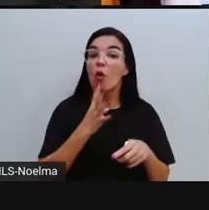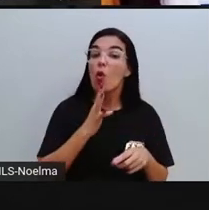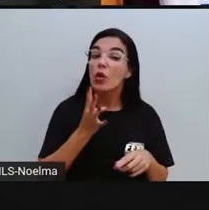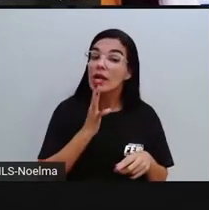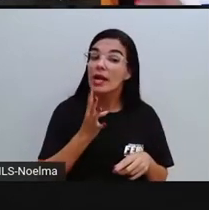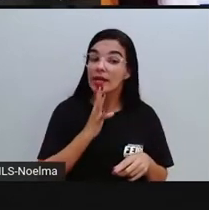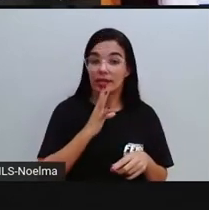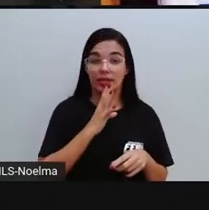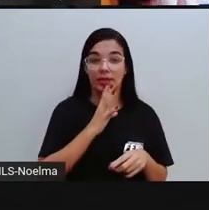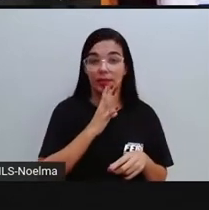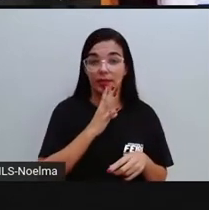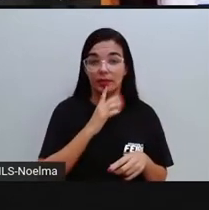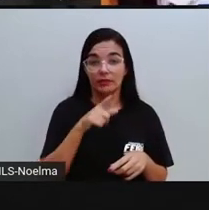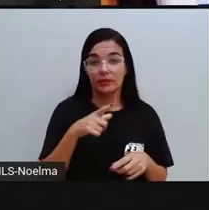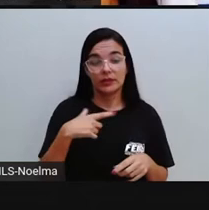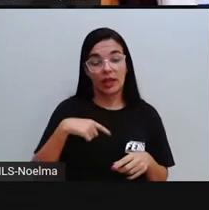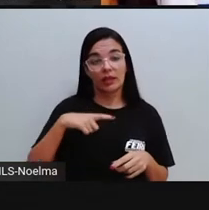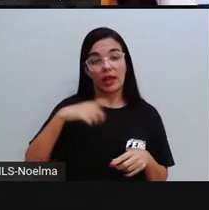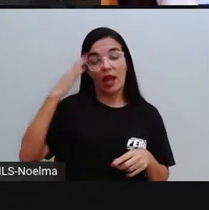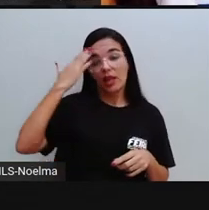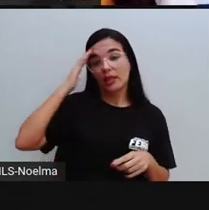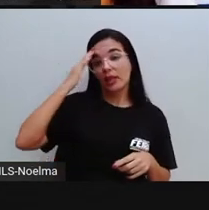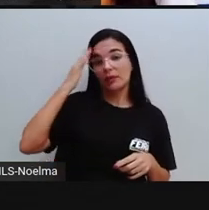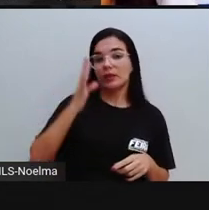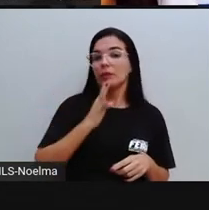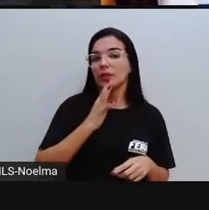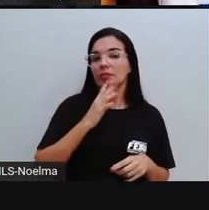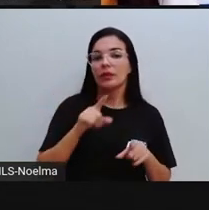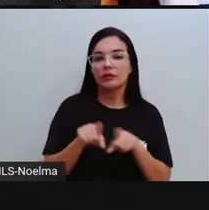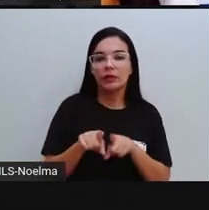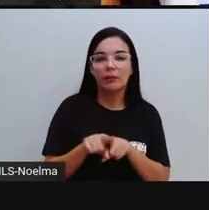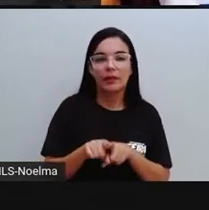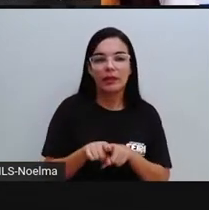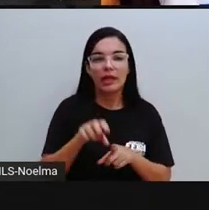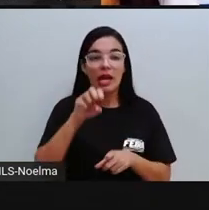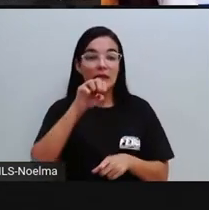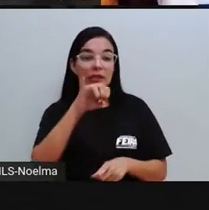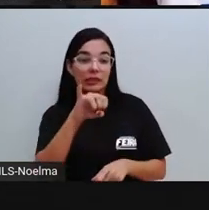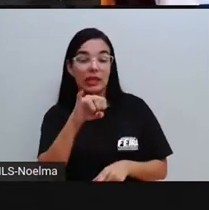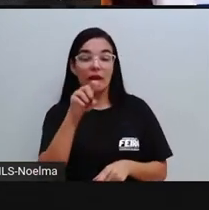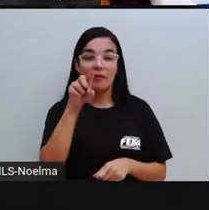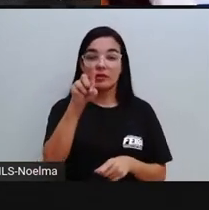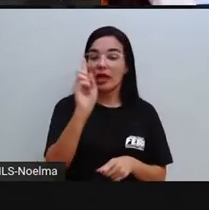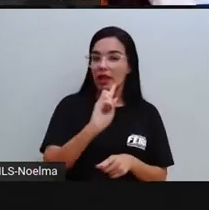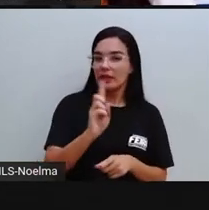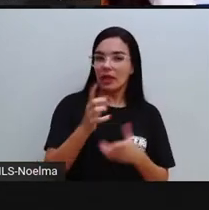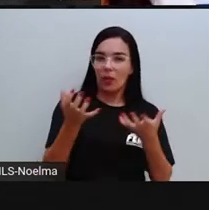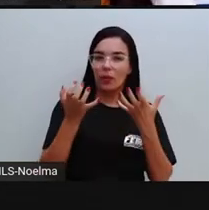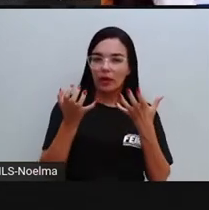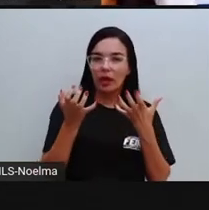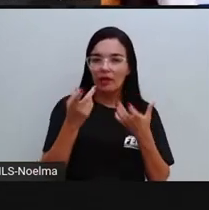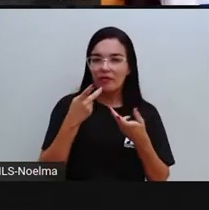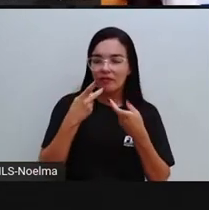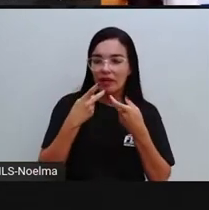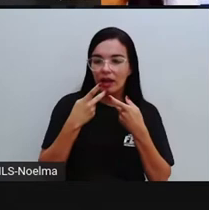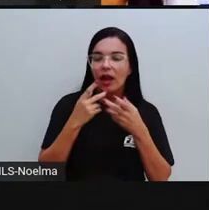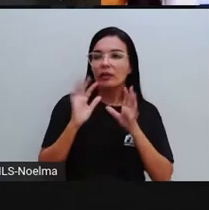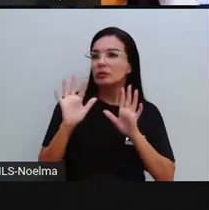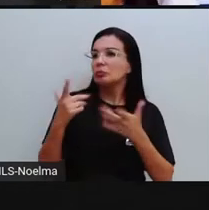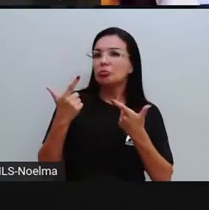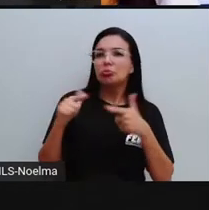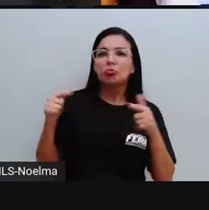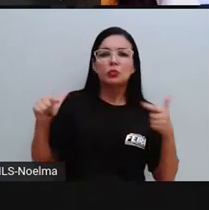tenha conteúdo, né, que você entenda sobre esse tema. Caso você queira falar sobre um tema e você não